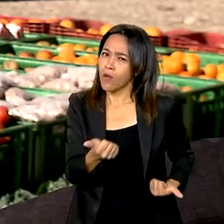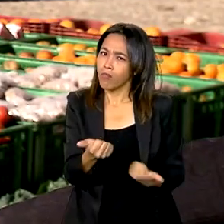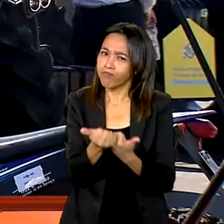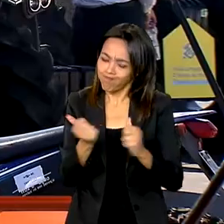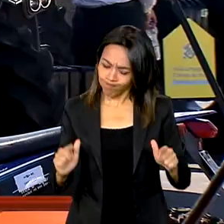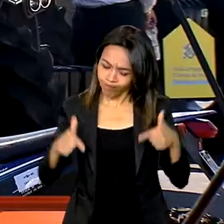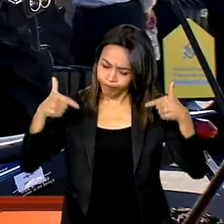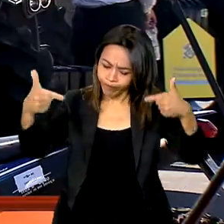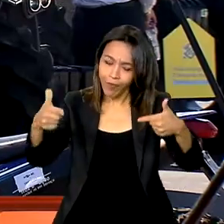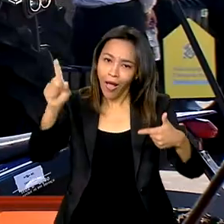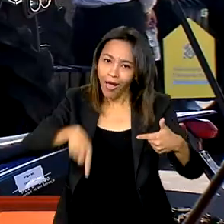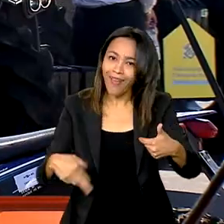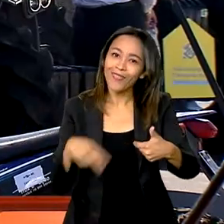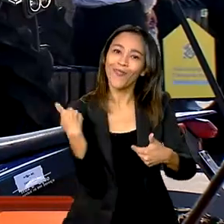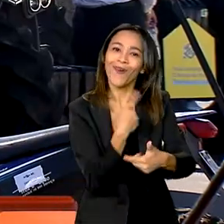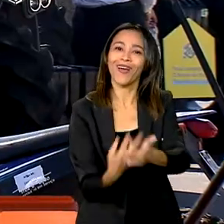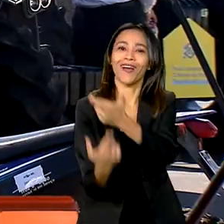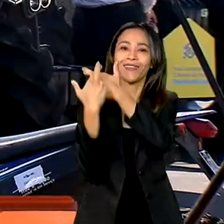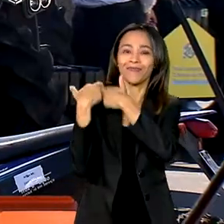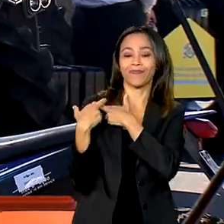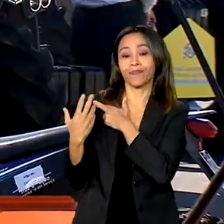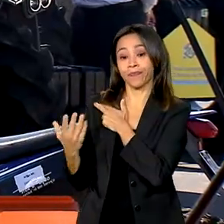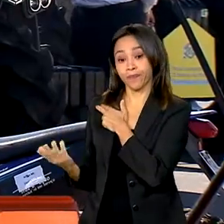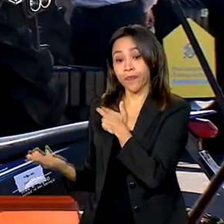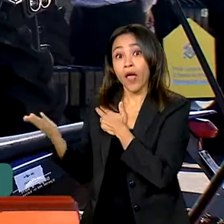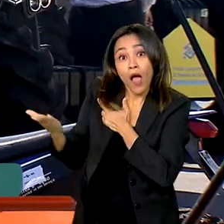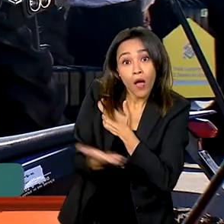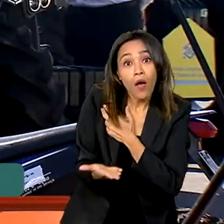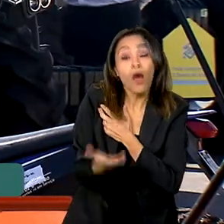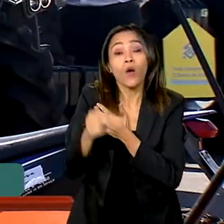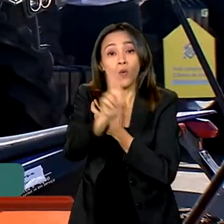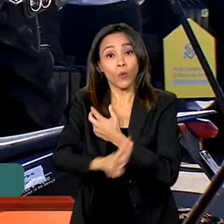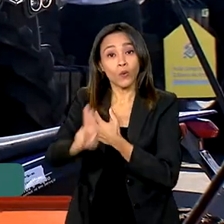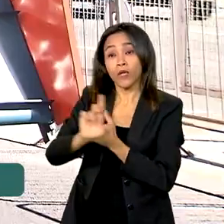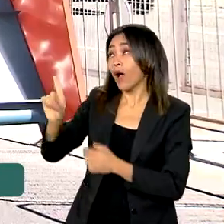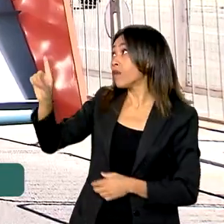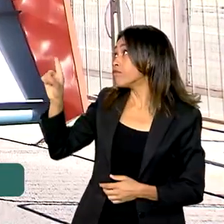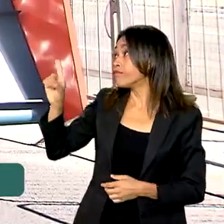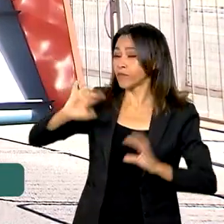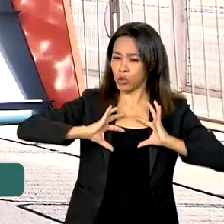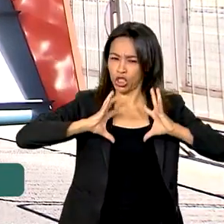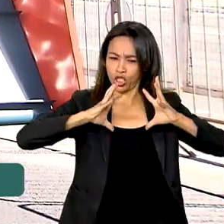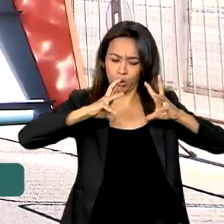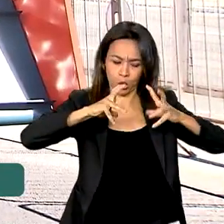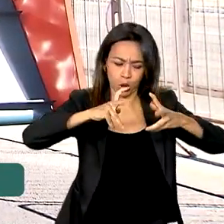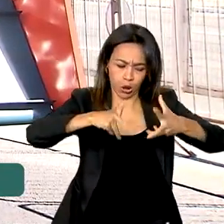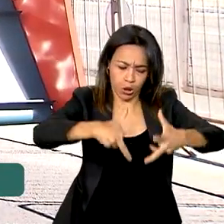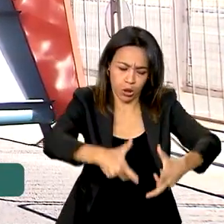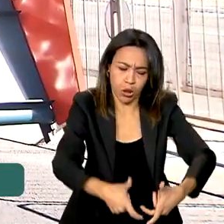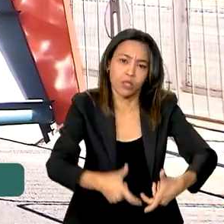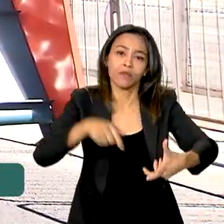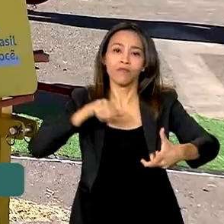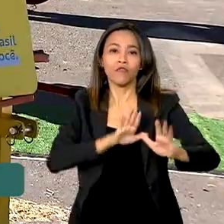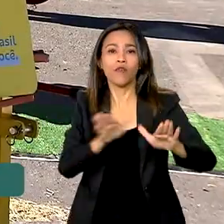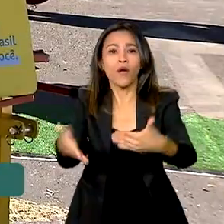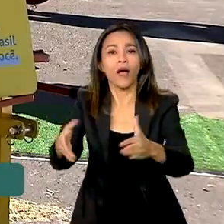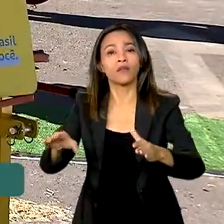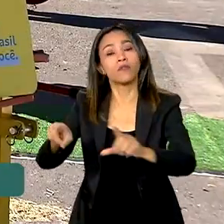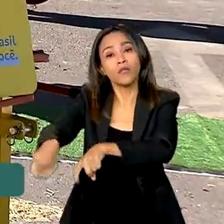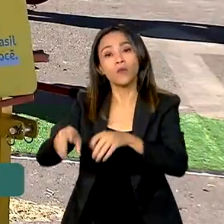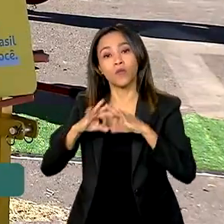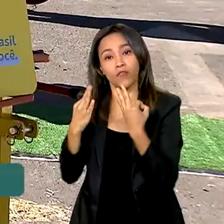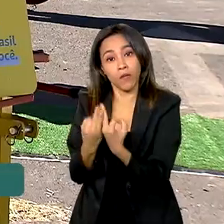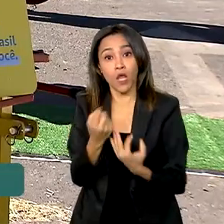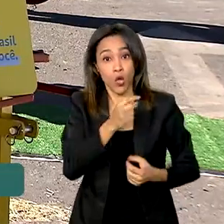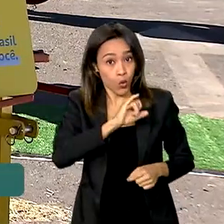nosso papel. Para incentivar o uso de máquinas e equipamentos modernos pela agricultura familiar, os juros para esse tipo